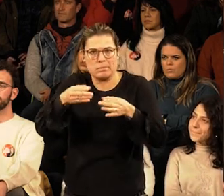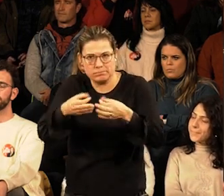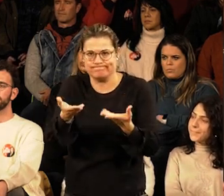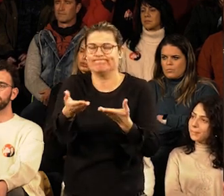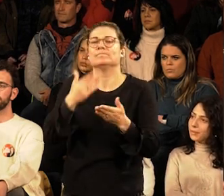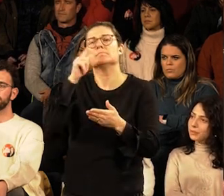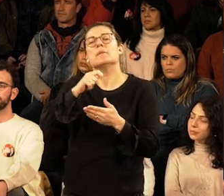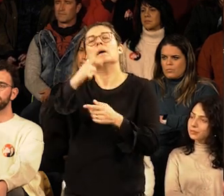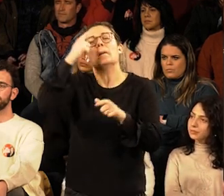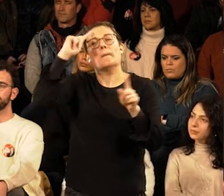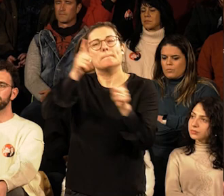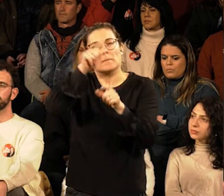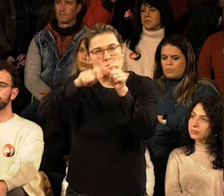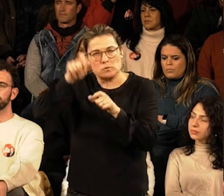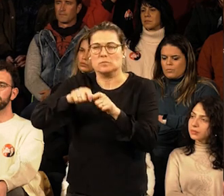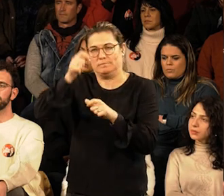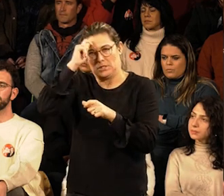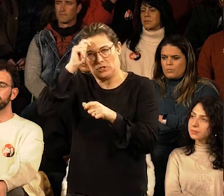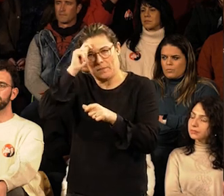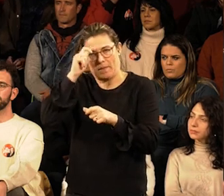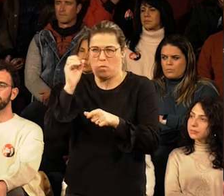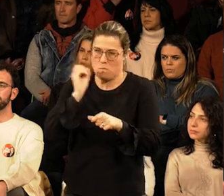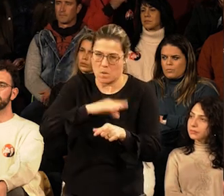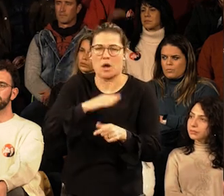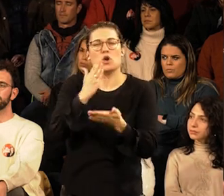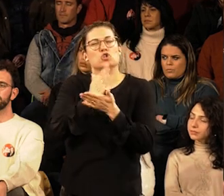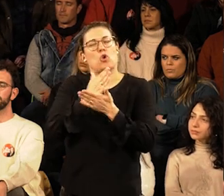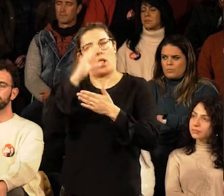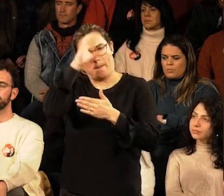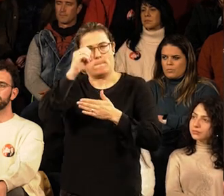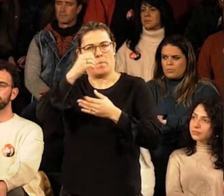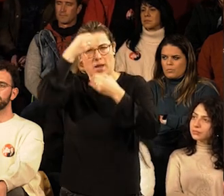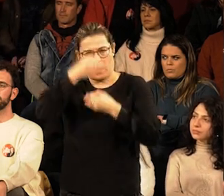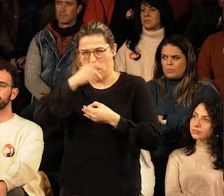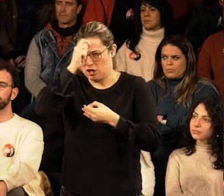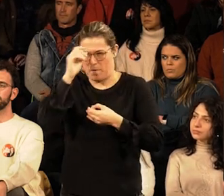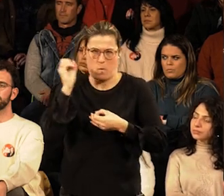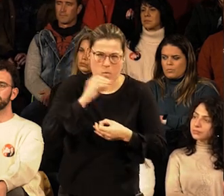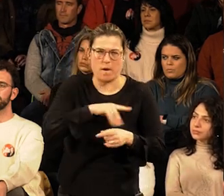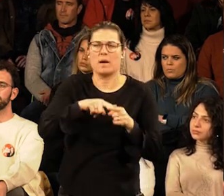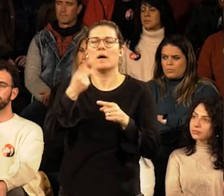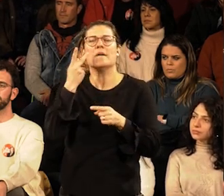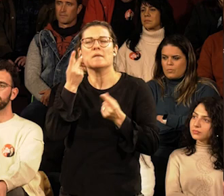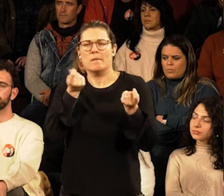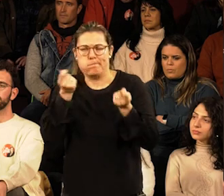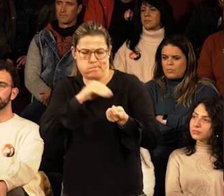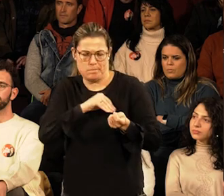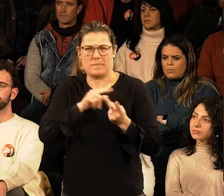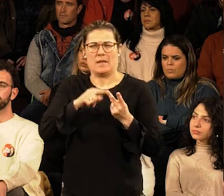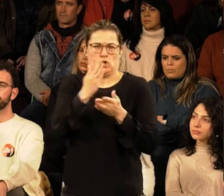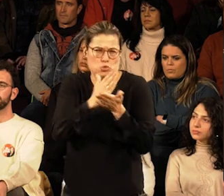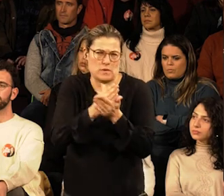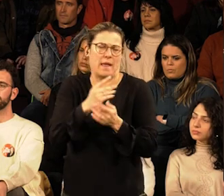desrespeito pelos professores e pela dignificação da escola pública é a insuficiência salarial para viver para estudar Para